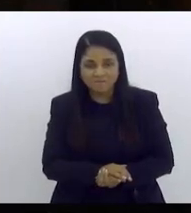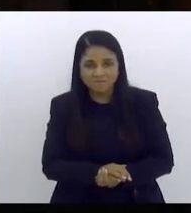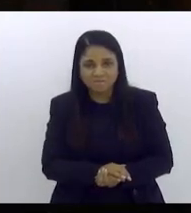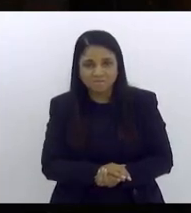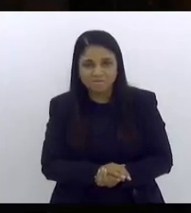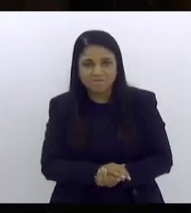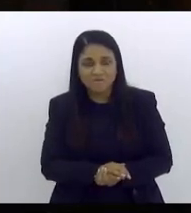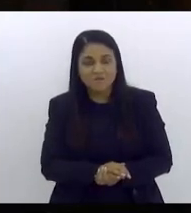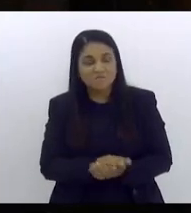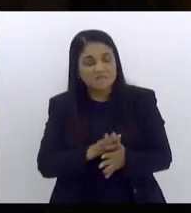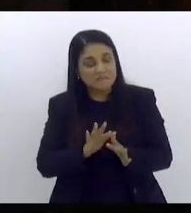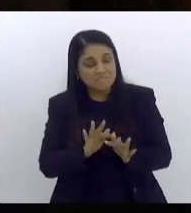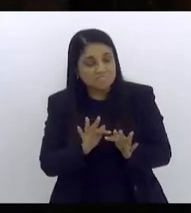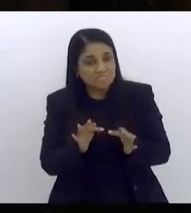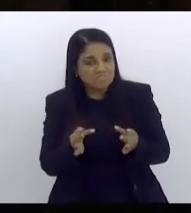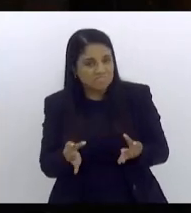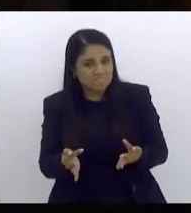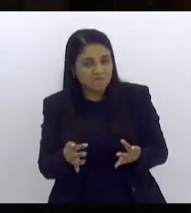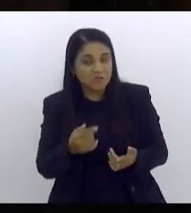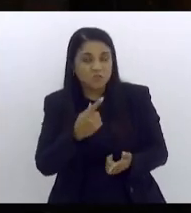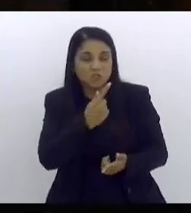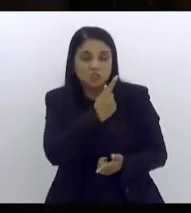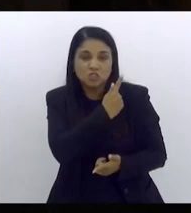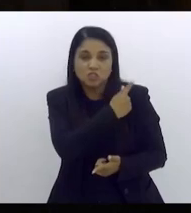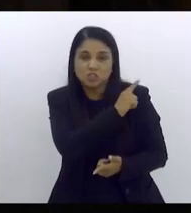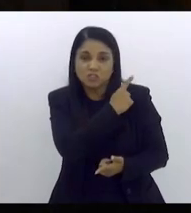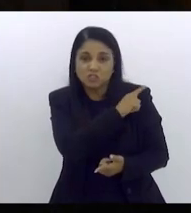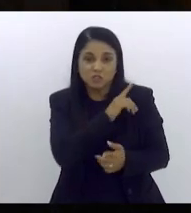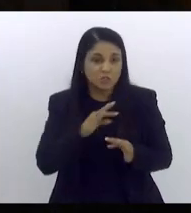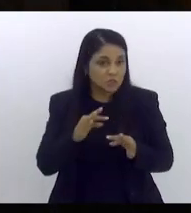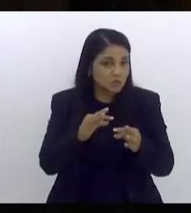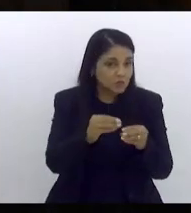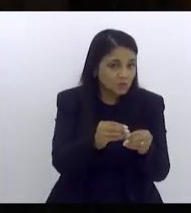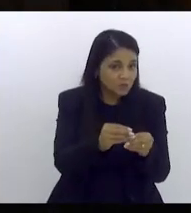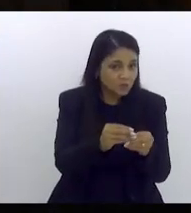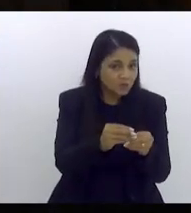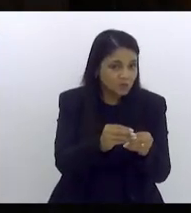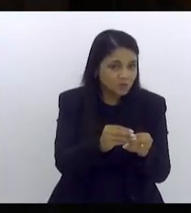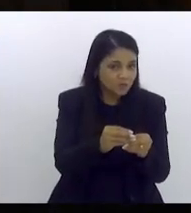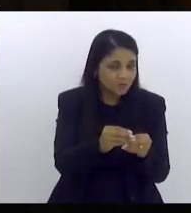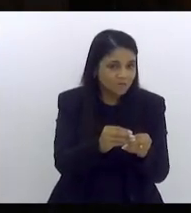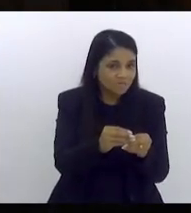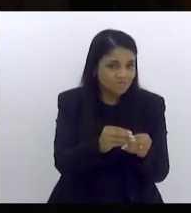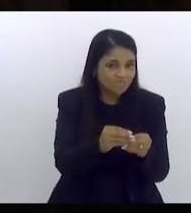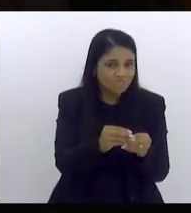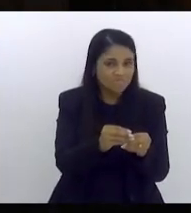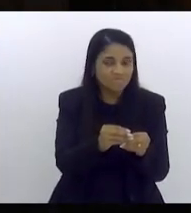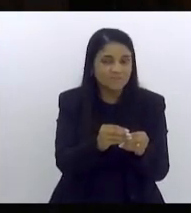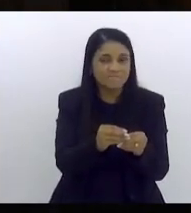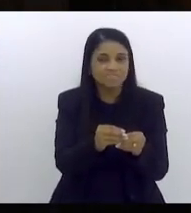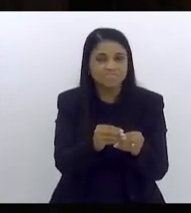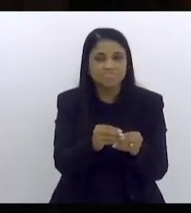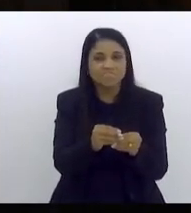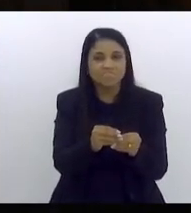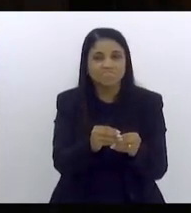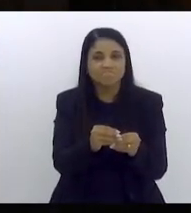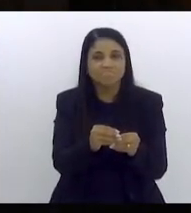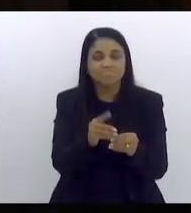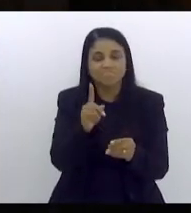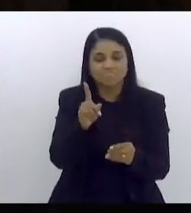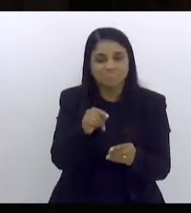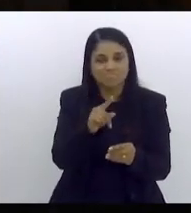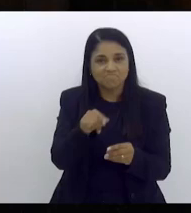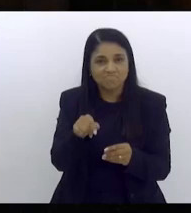e cortês, esses gestores todos vão ser tipificados em